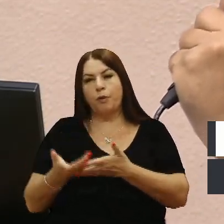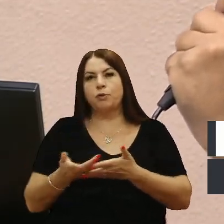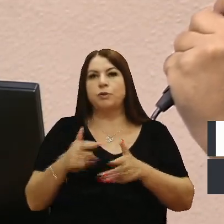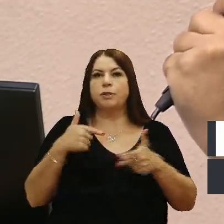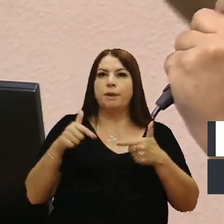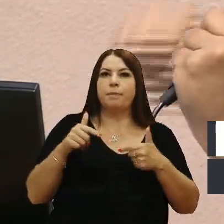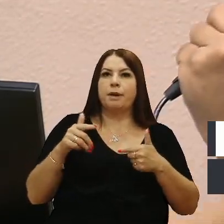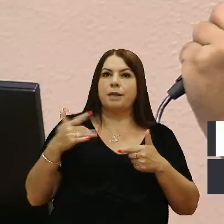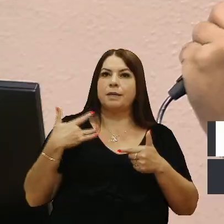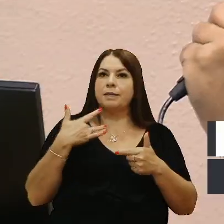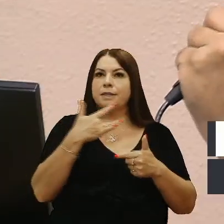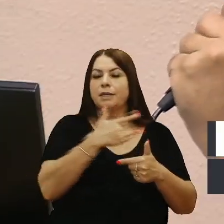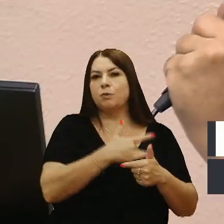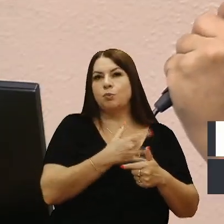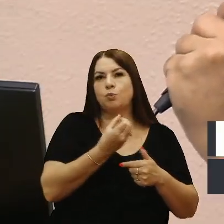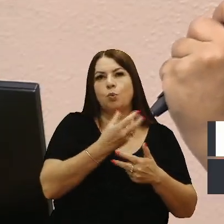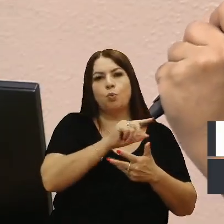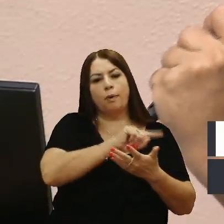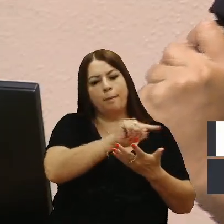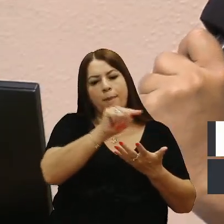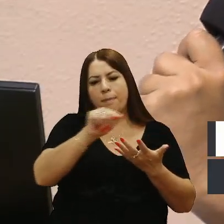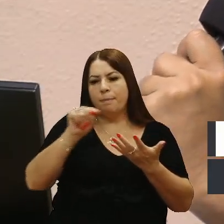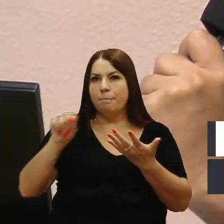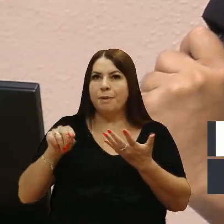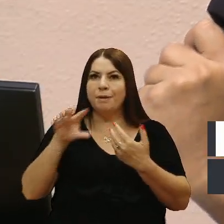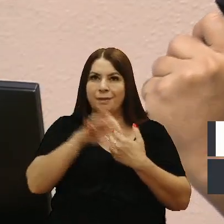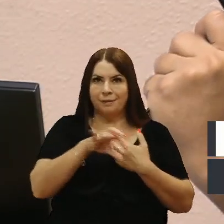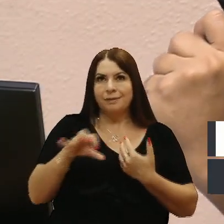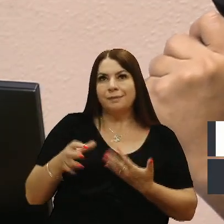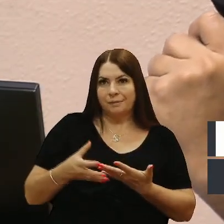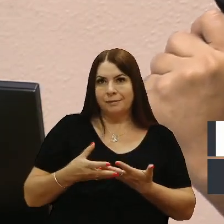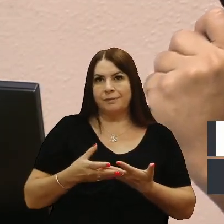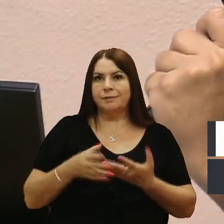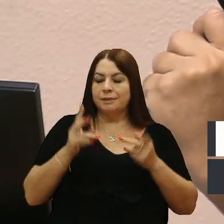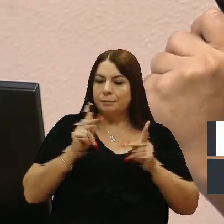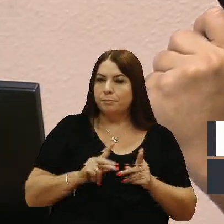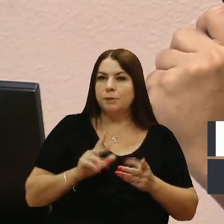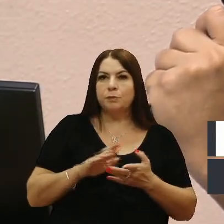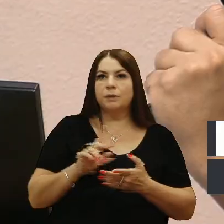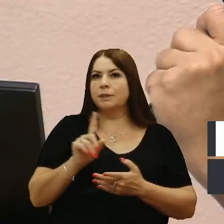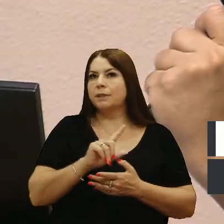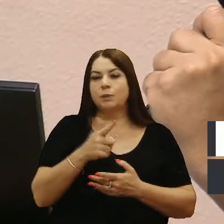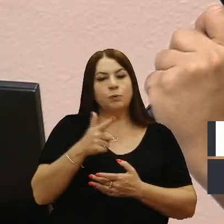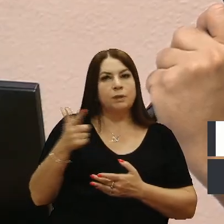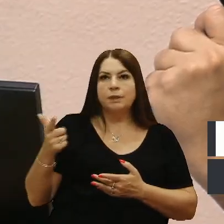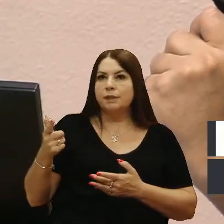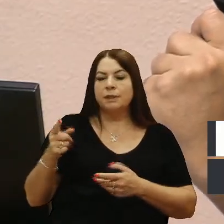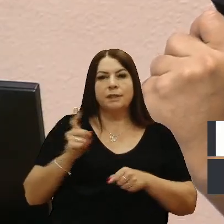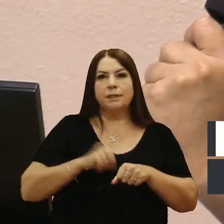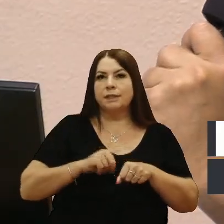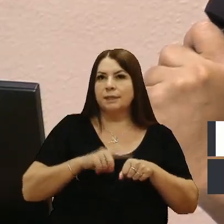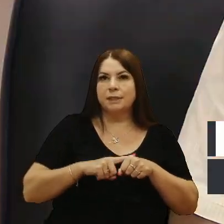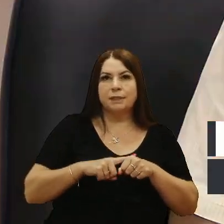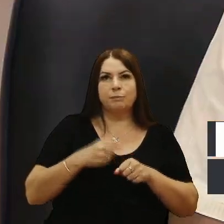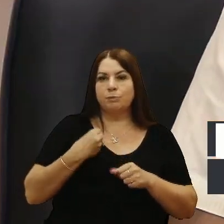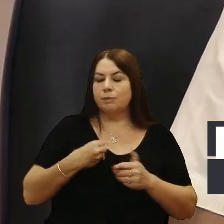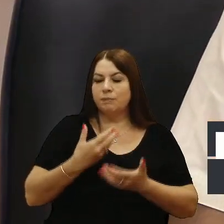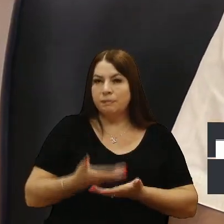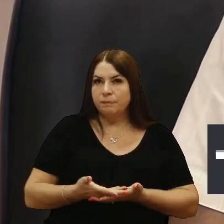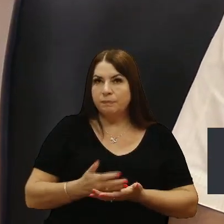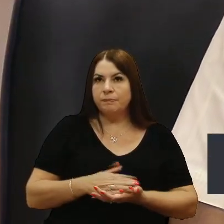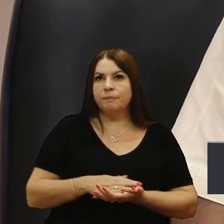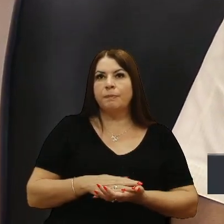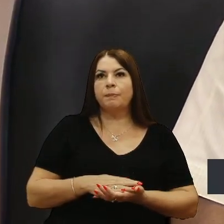na saúde ou em tantas outras áreas e que as pessoas não têm tempo para viver.